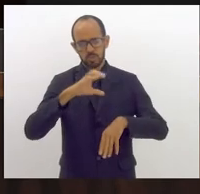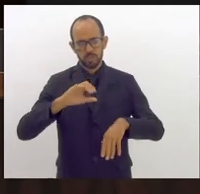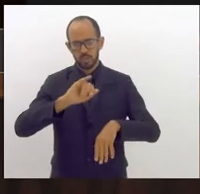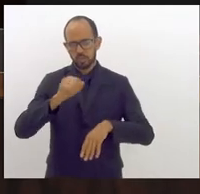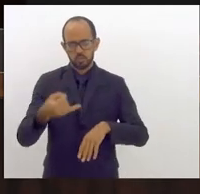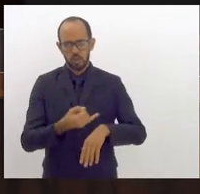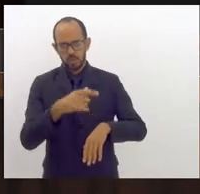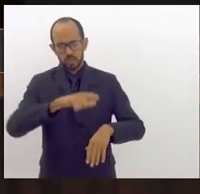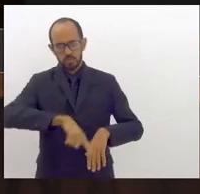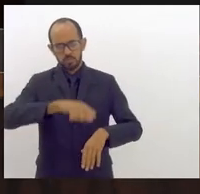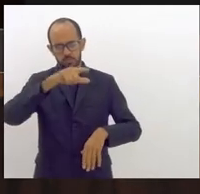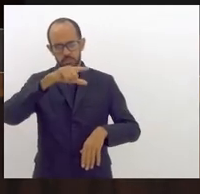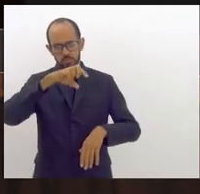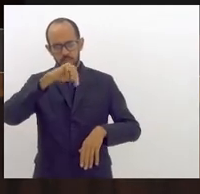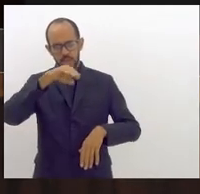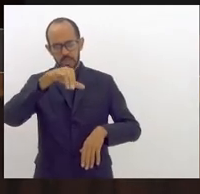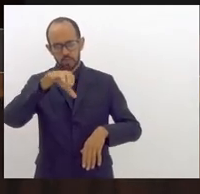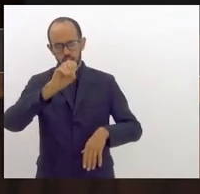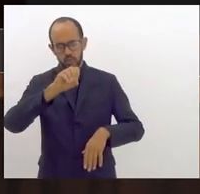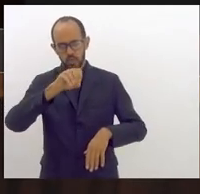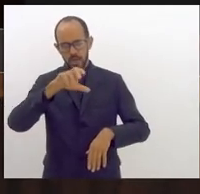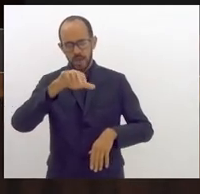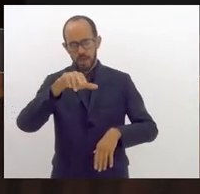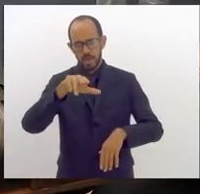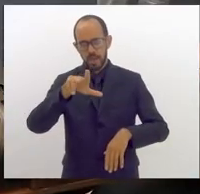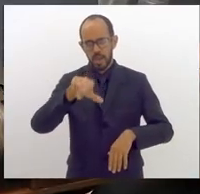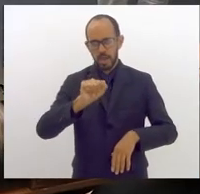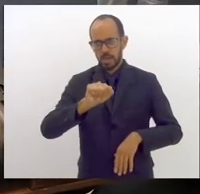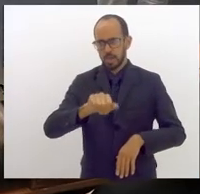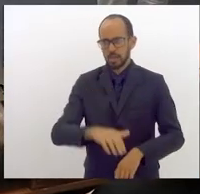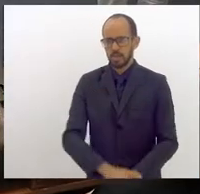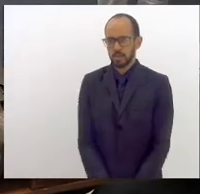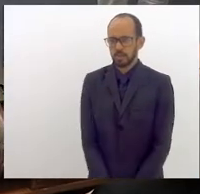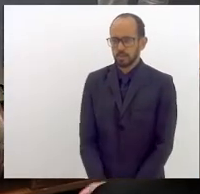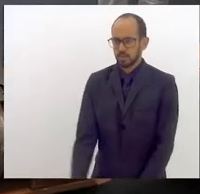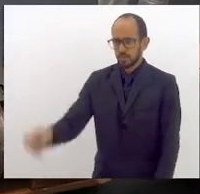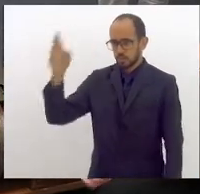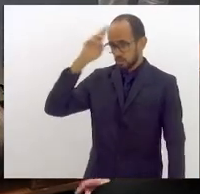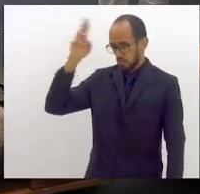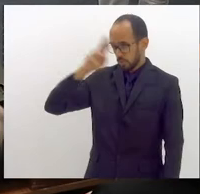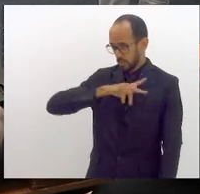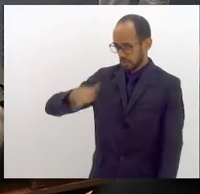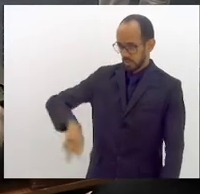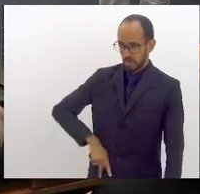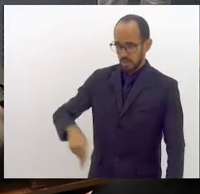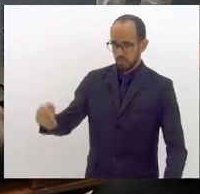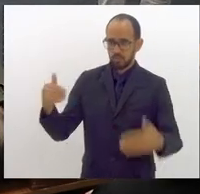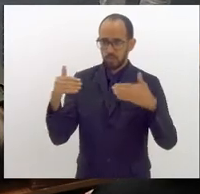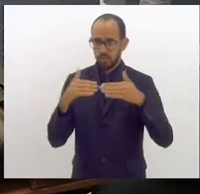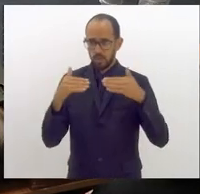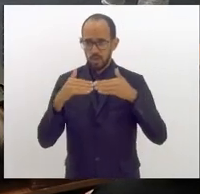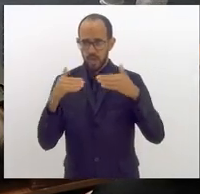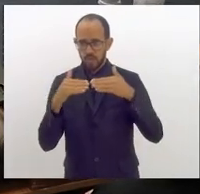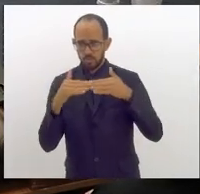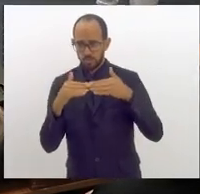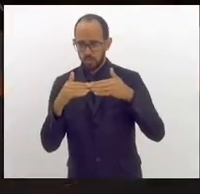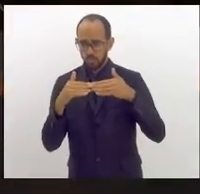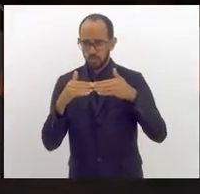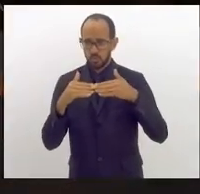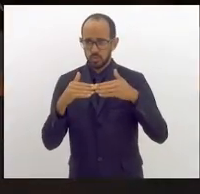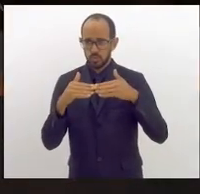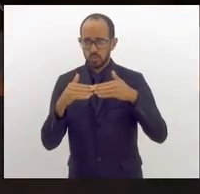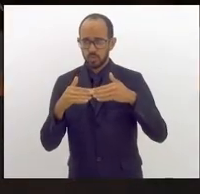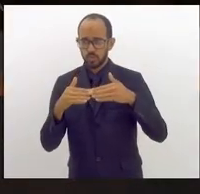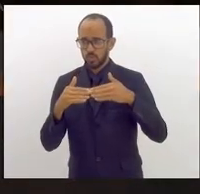Deputado Márcio canela senhor presidente é favorável com submer das